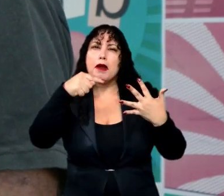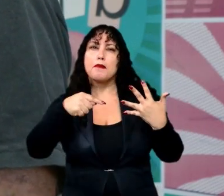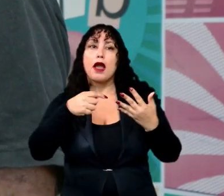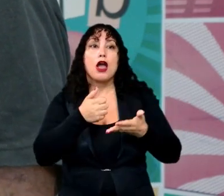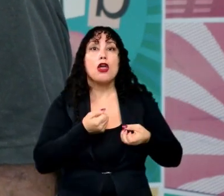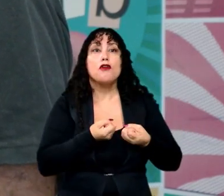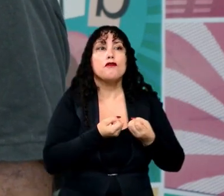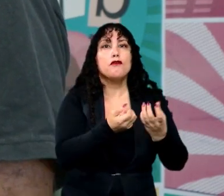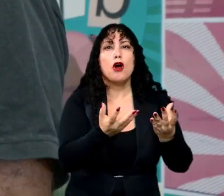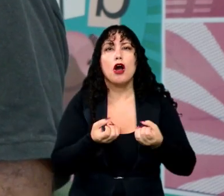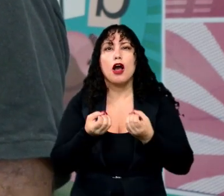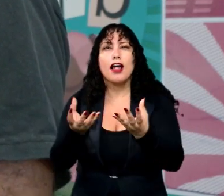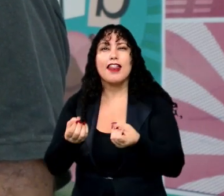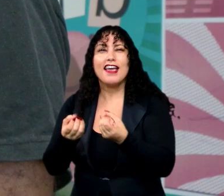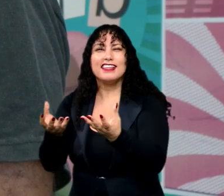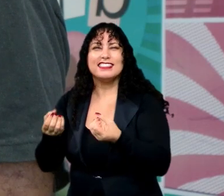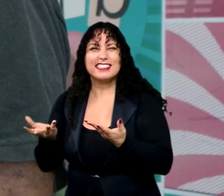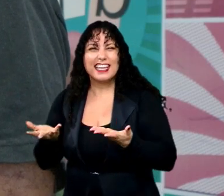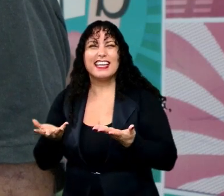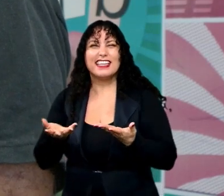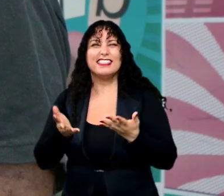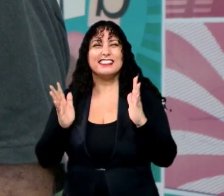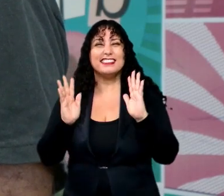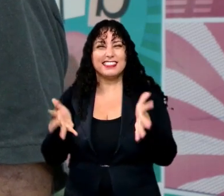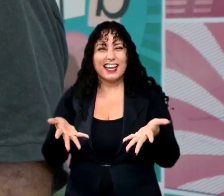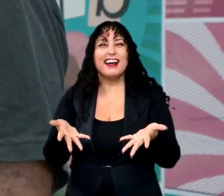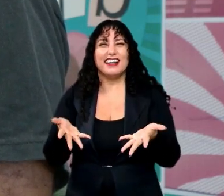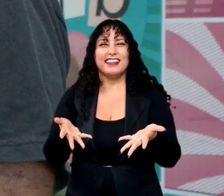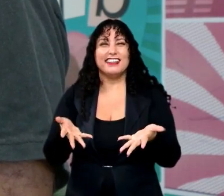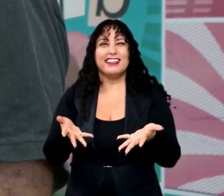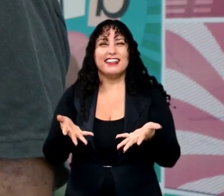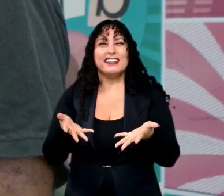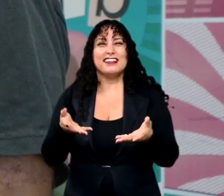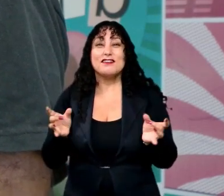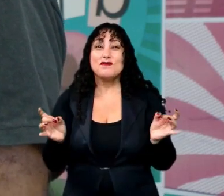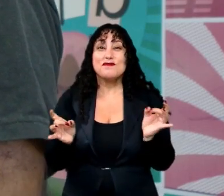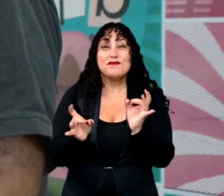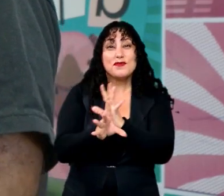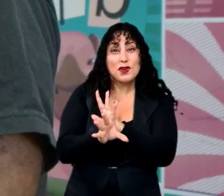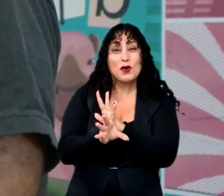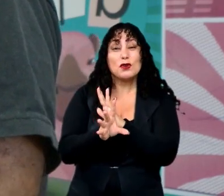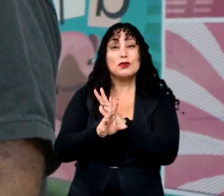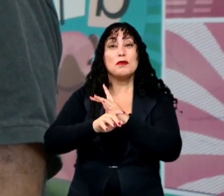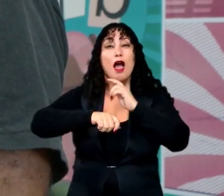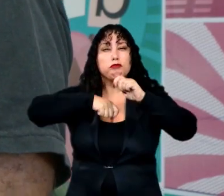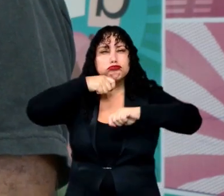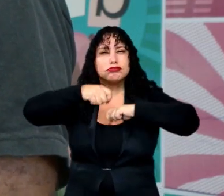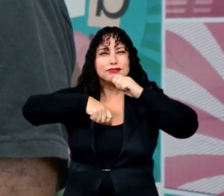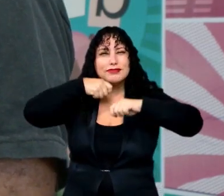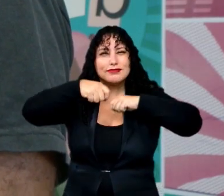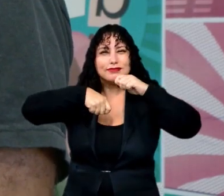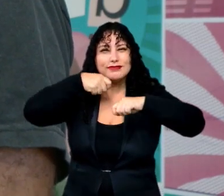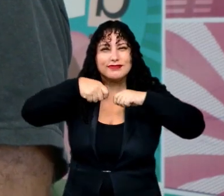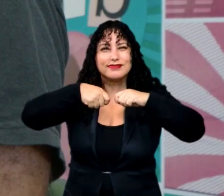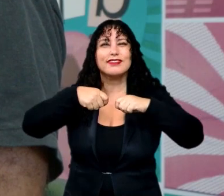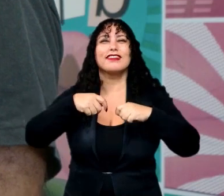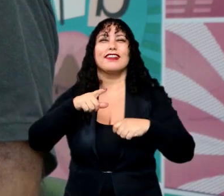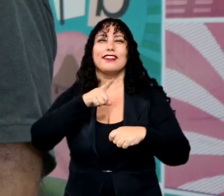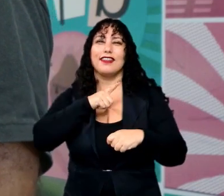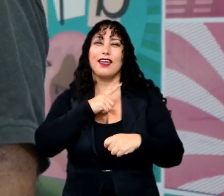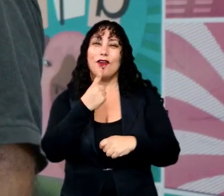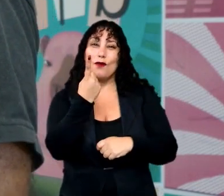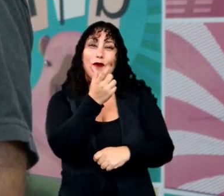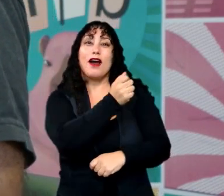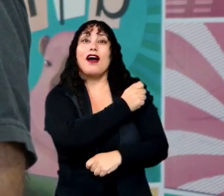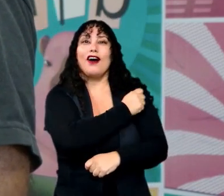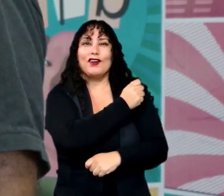fornecer eh já de um uma elaboração pronta pro consumo então nós temos um aluno que